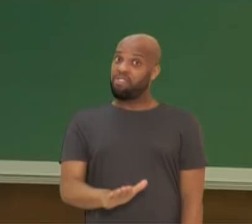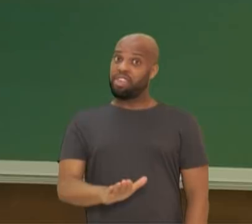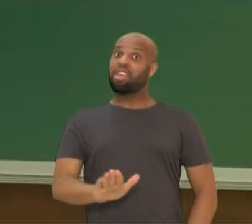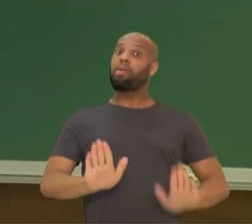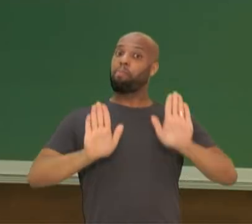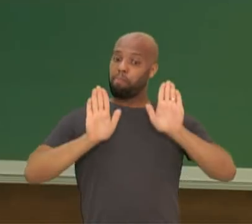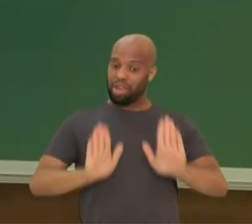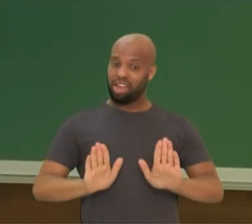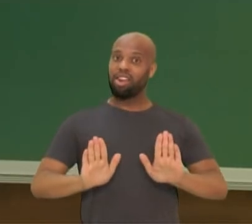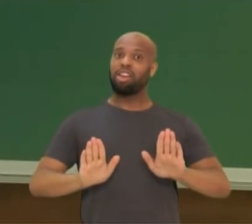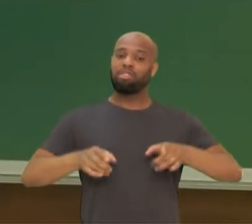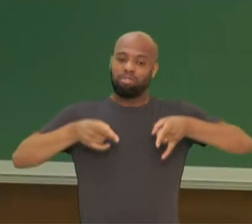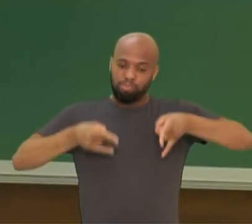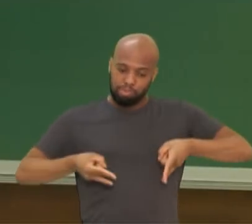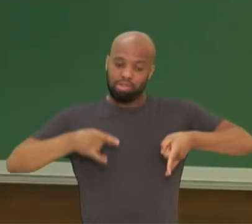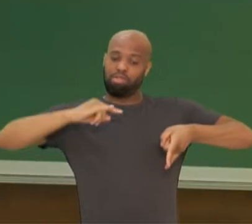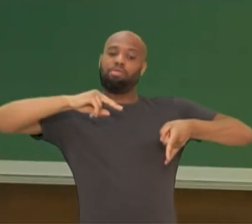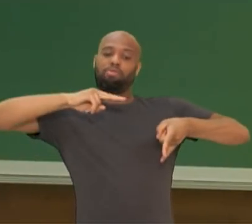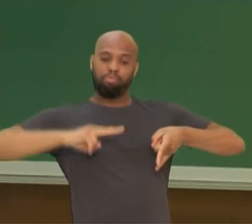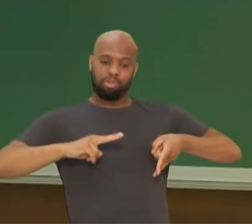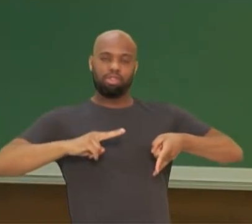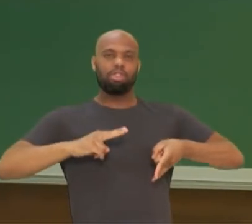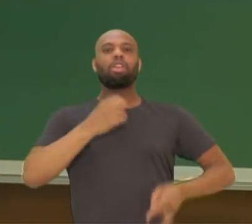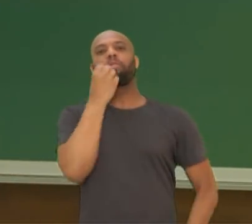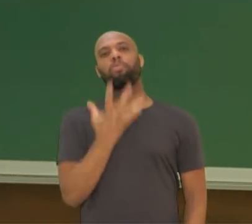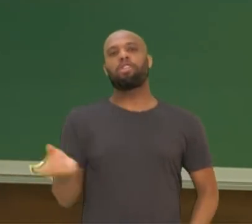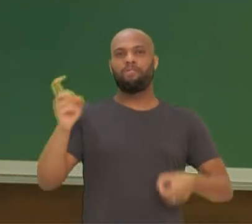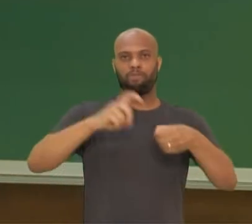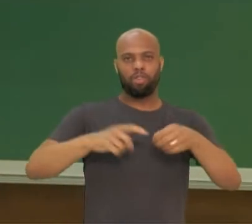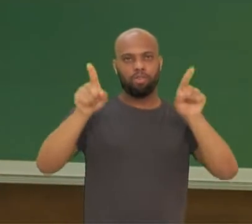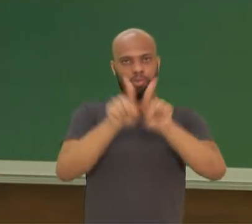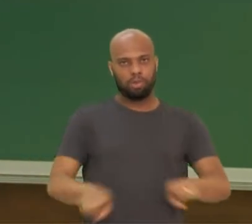todas as ordens médicas, ela vai ficar bem de novo.